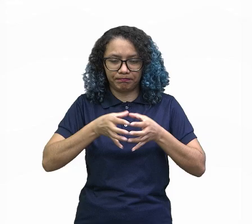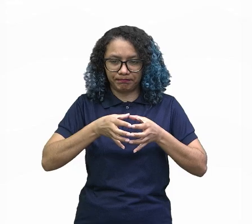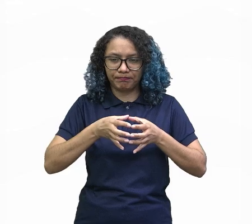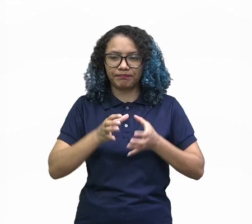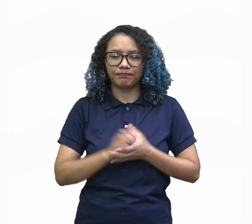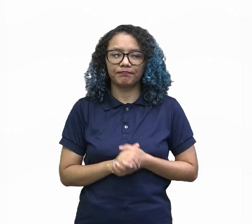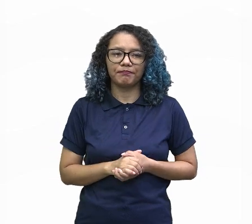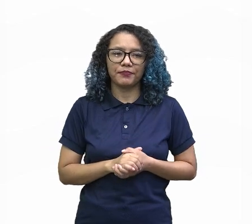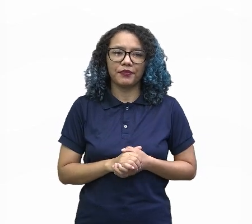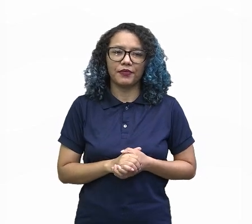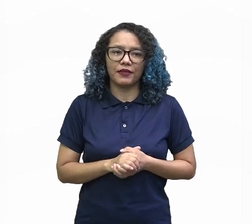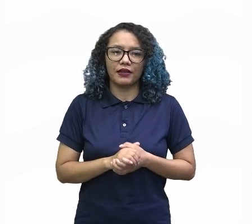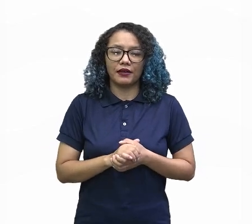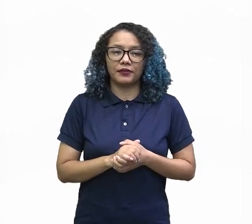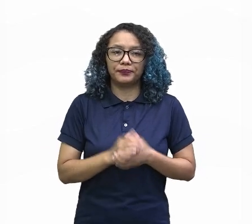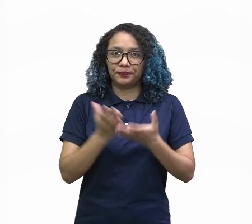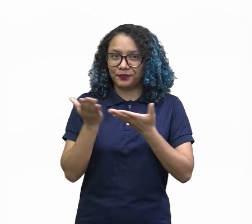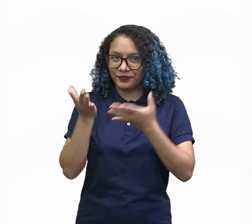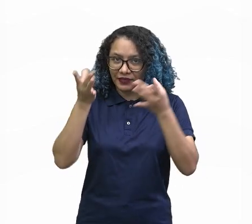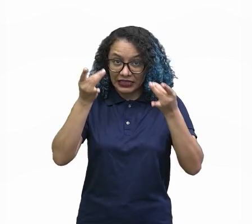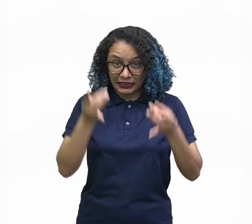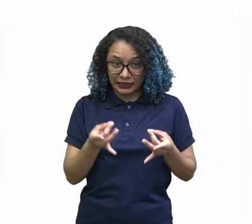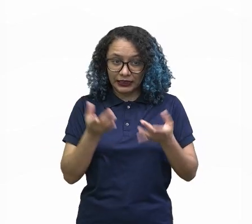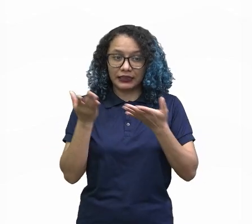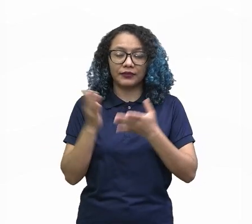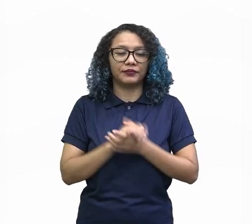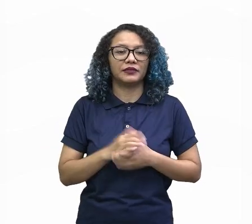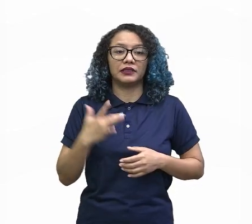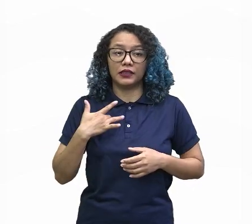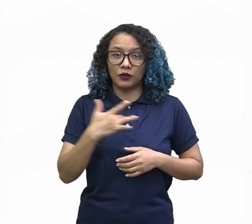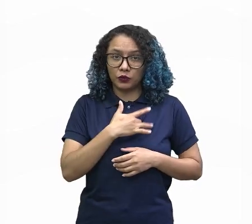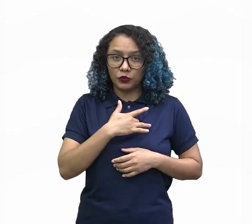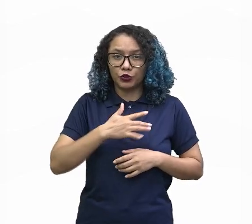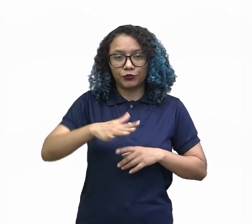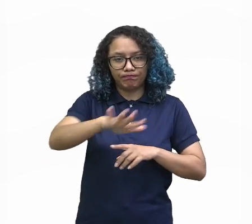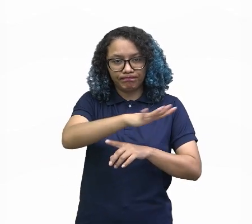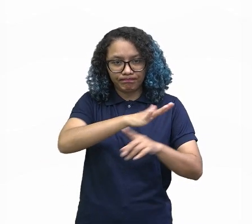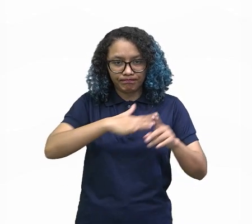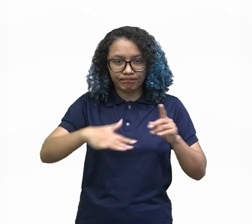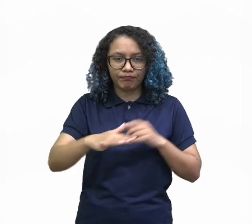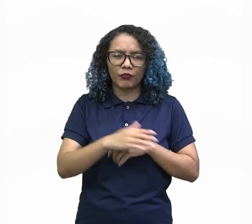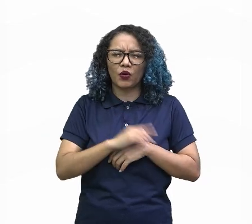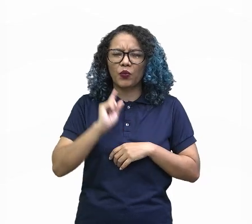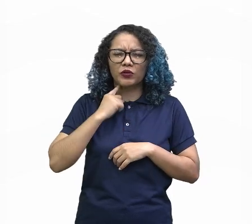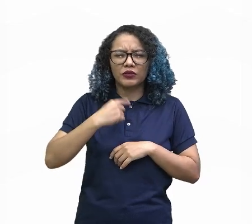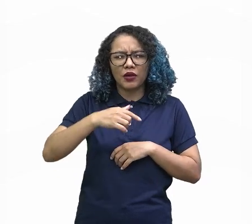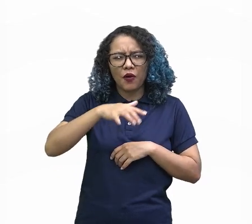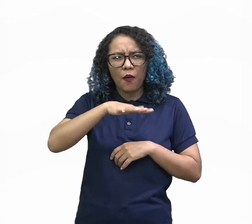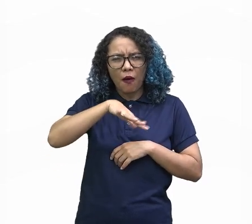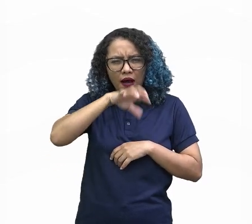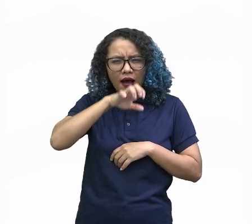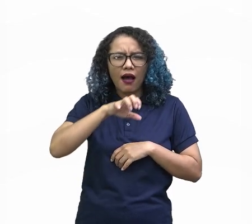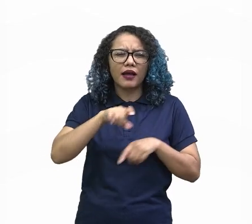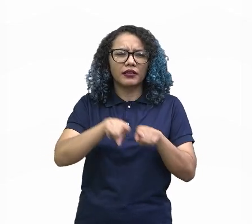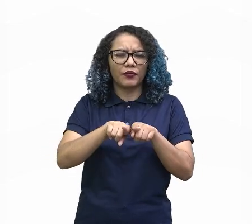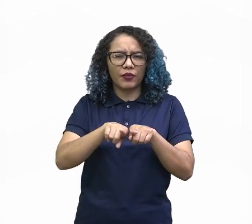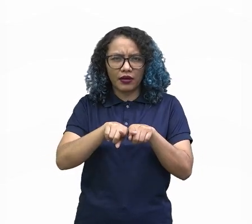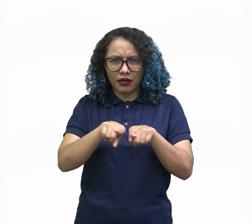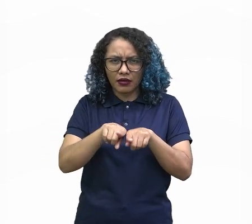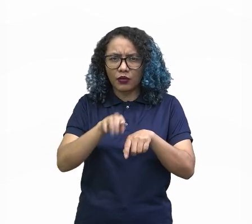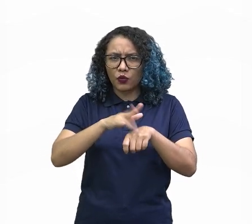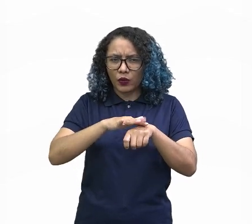individual e coletiva. Agora, no nosso detalhamento, saúde e ambiente, poluição do ar e doenças